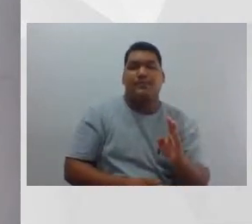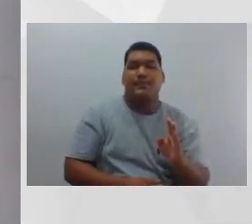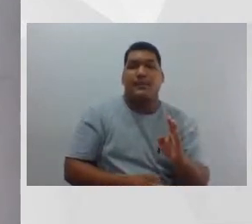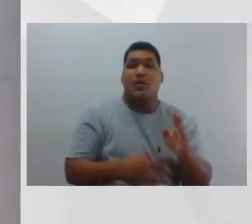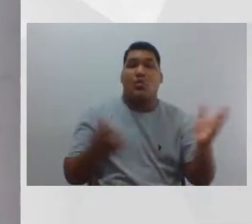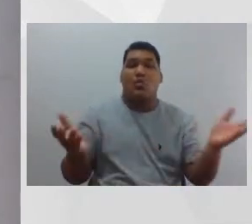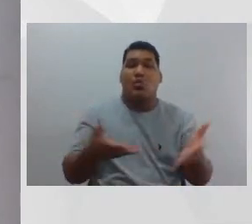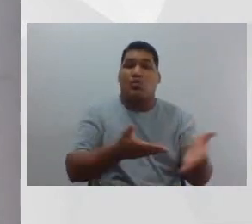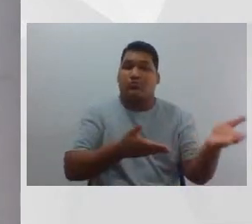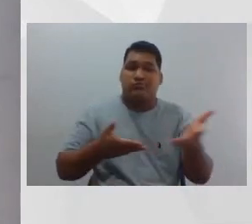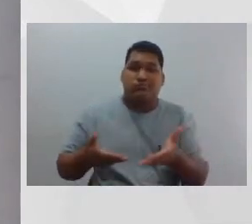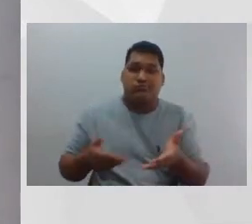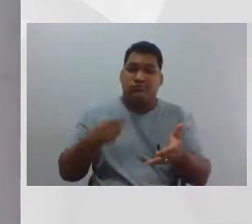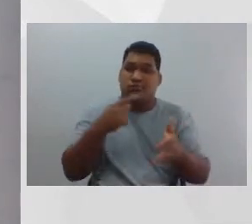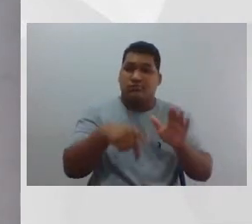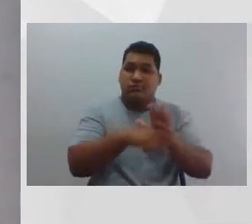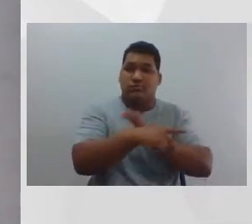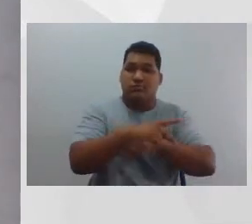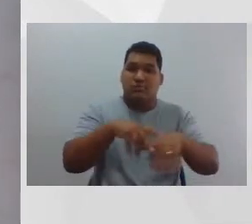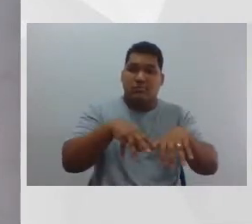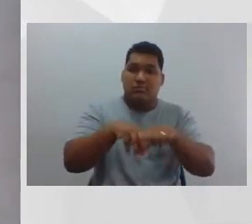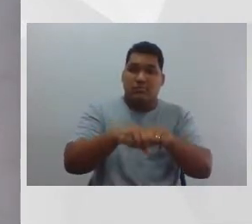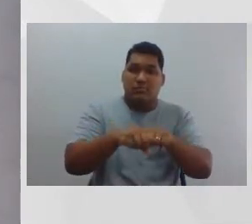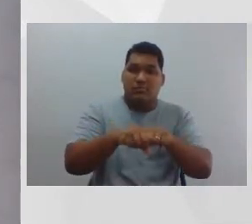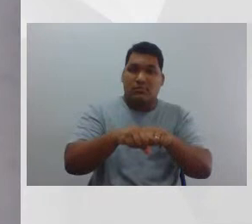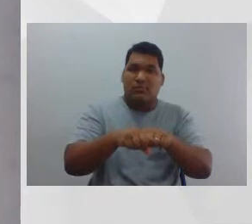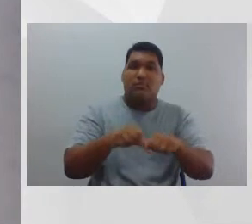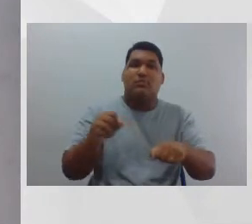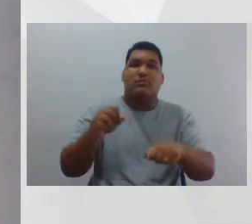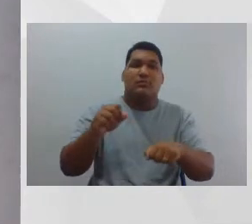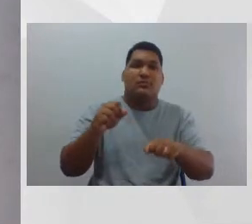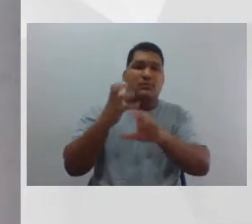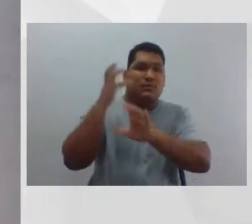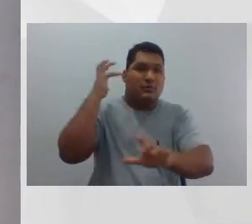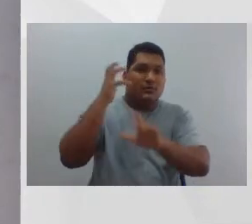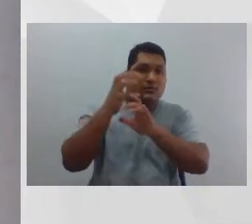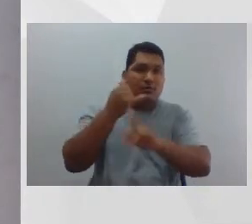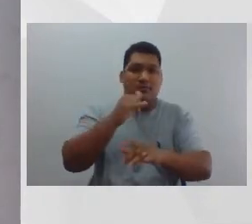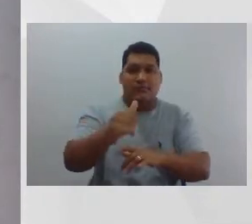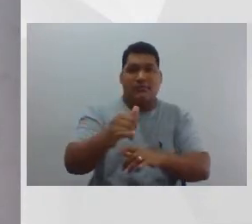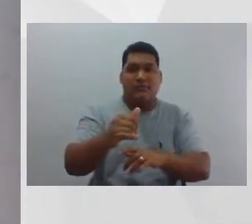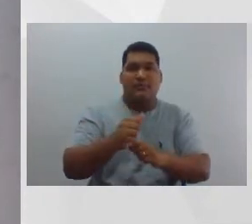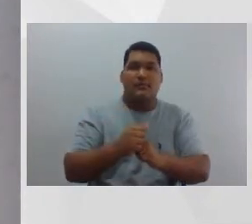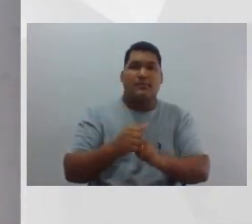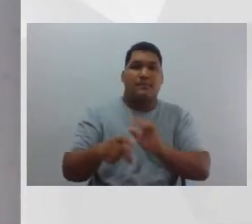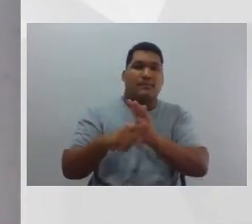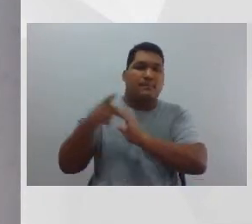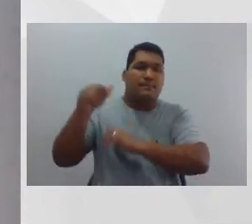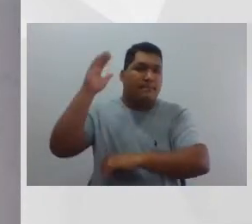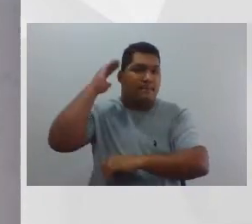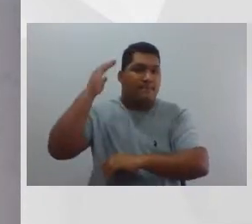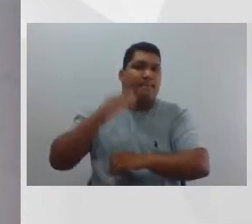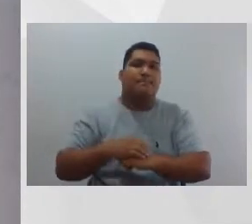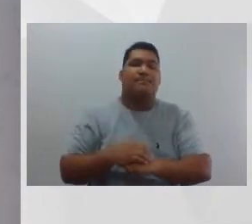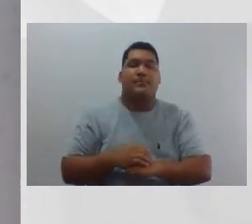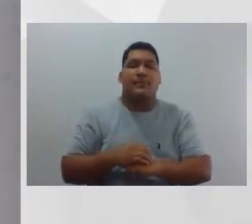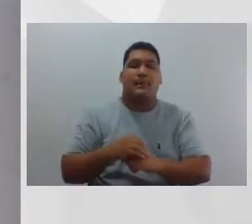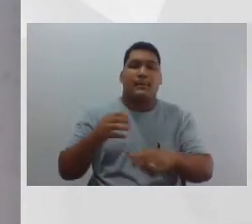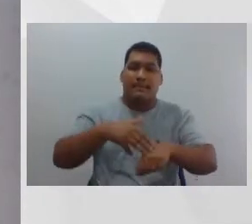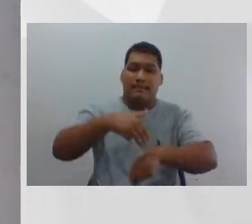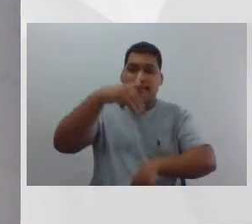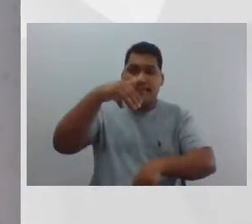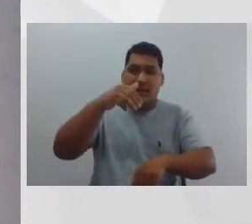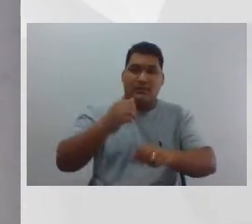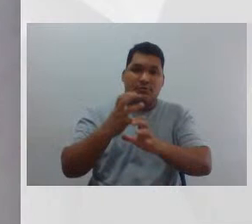é graduado em Engenharia Elétrica pela Universidade Federal do Pará, mestre em Engenharia Eletrônica e de Computação